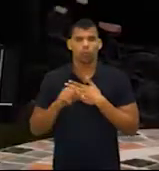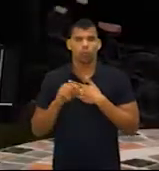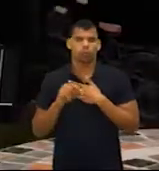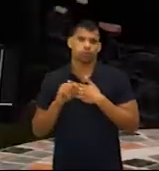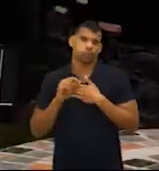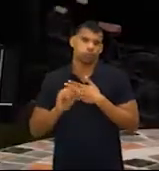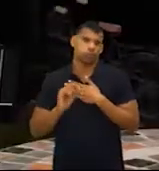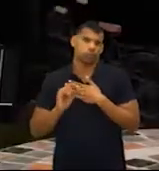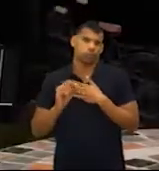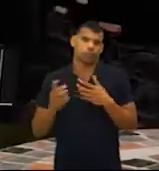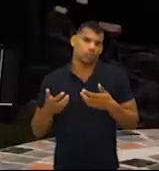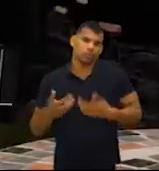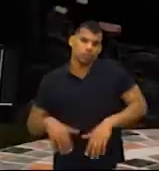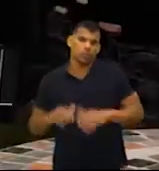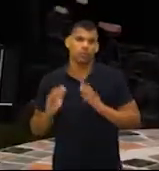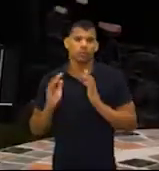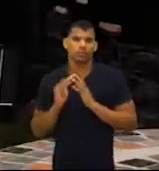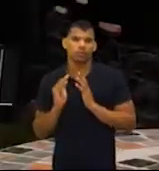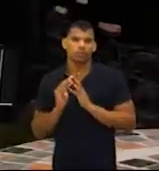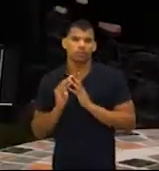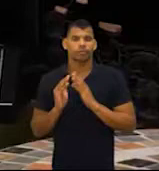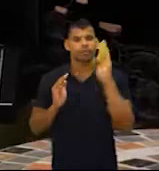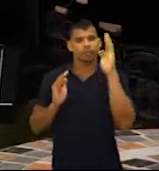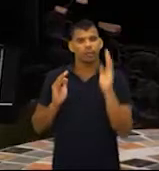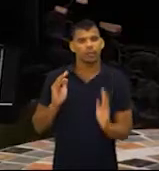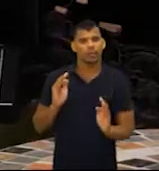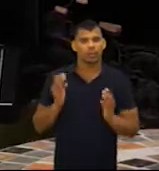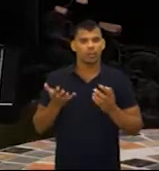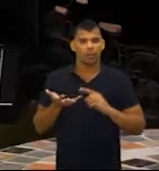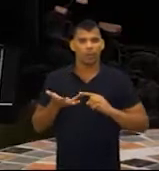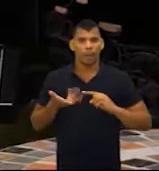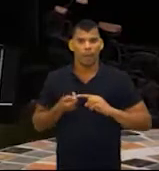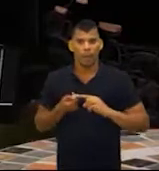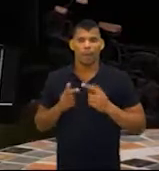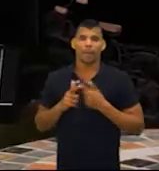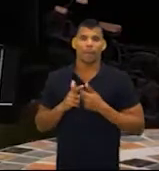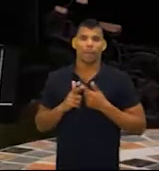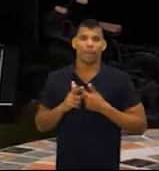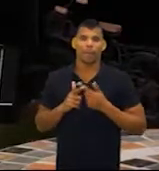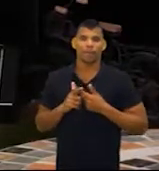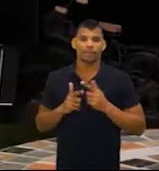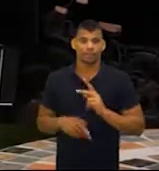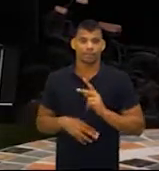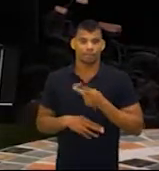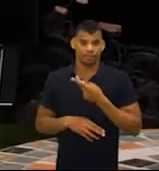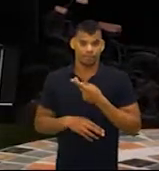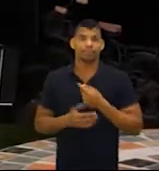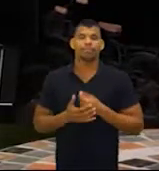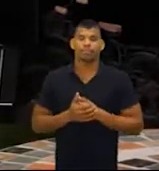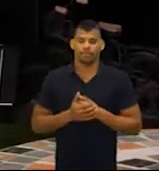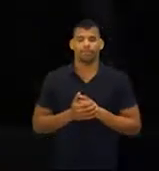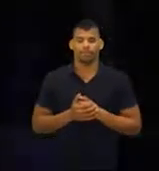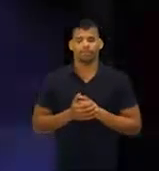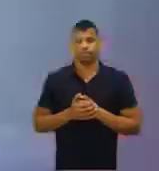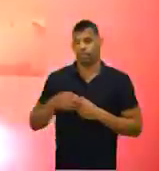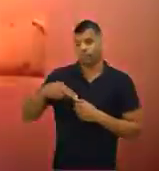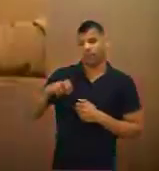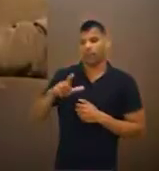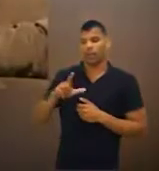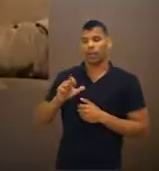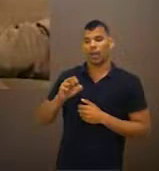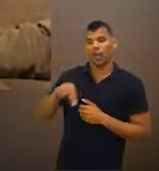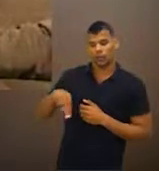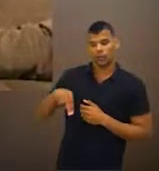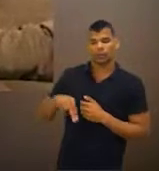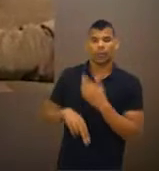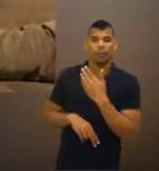embora do Brasil, porque tinham acontecido muitos problemas de carreira. E com esse chamado do Nelson Motta, nós começamos a ficar